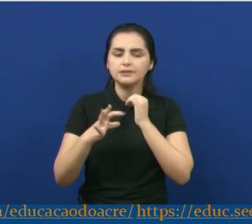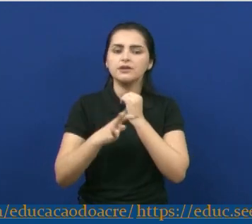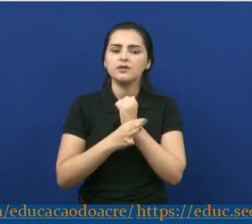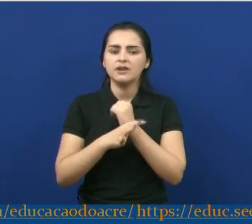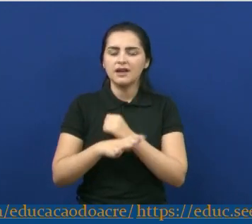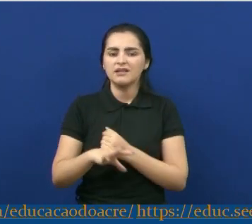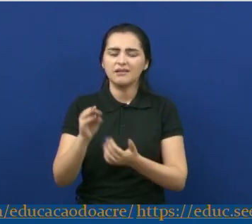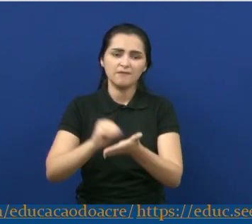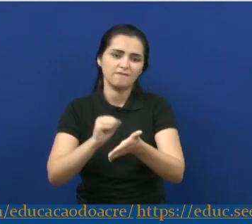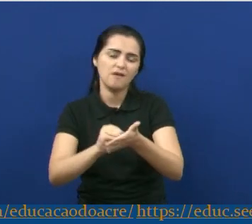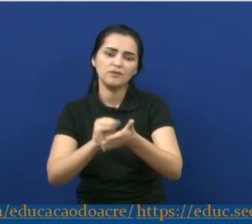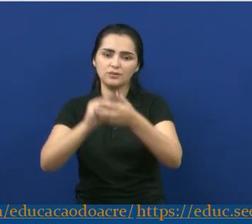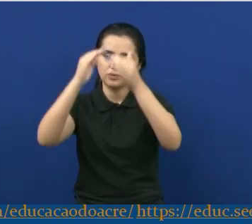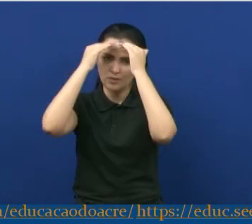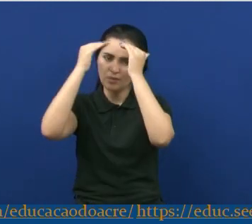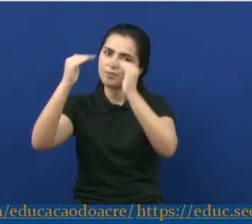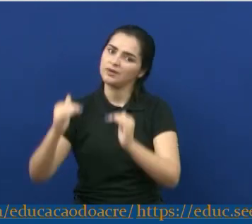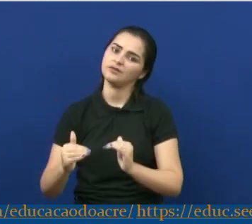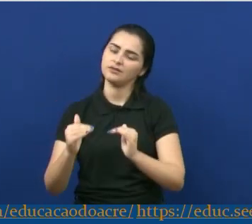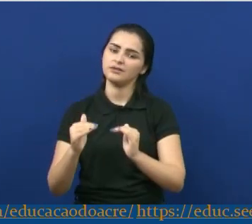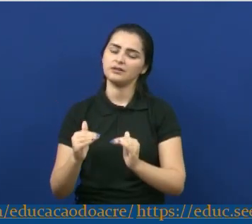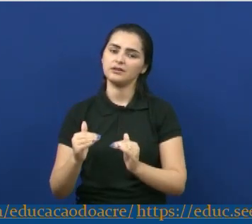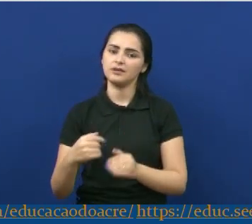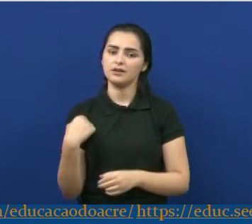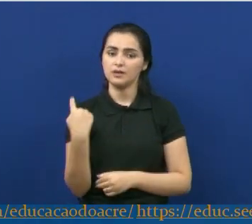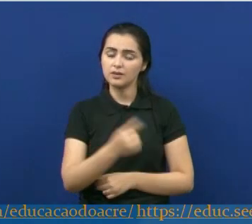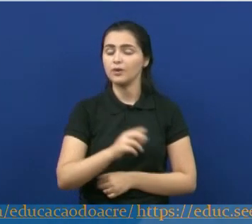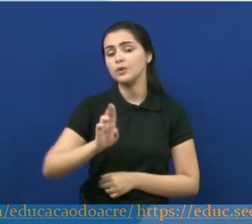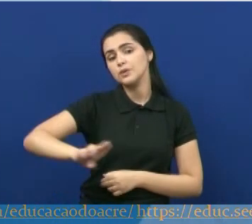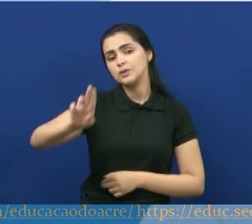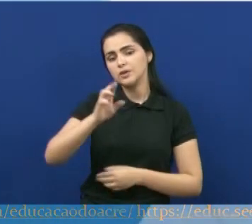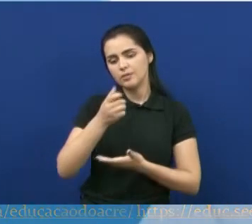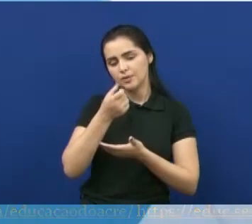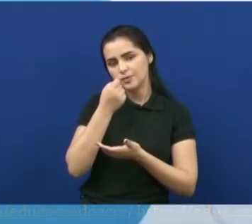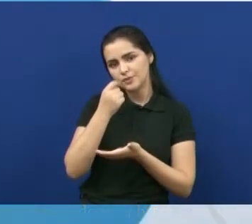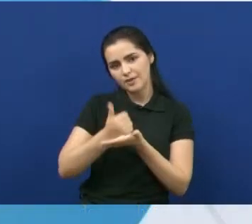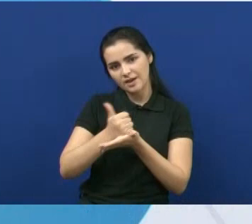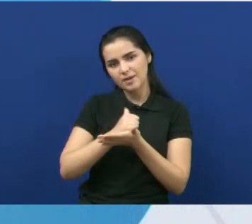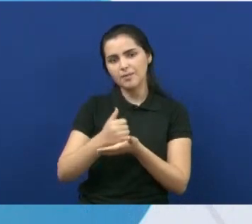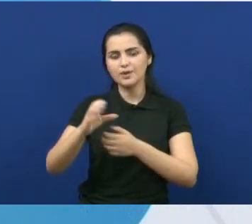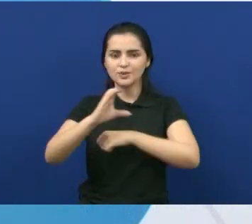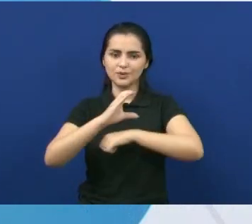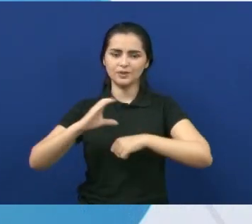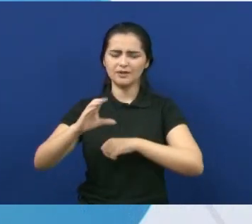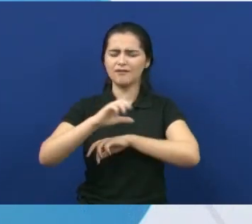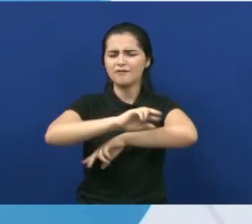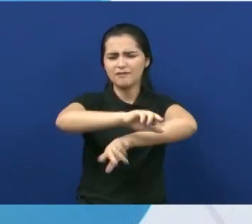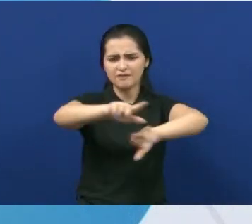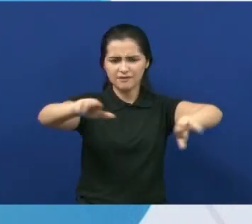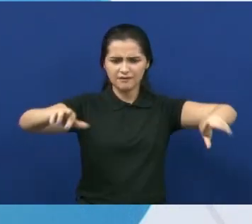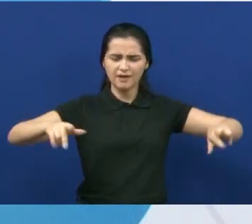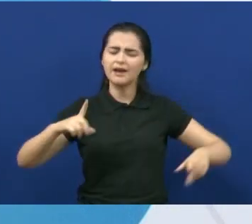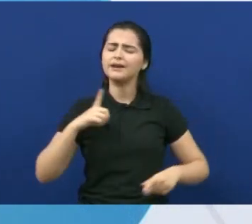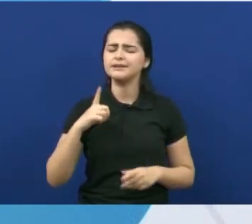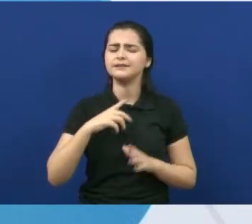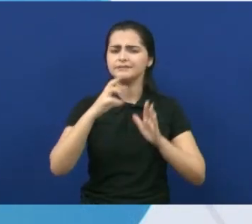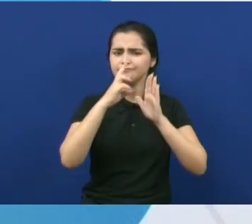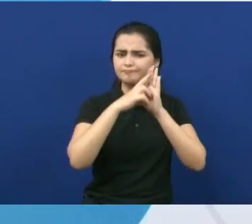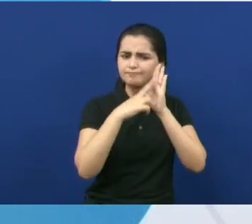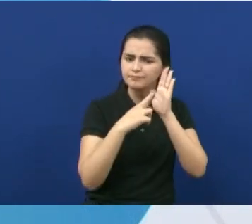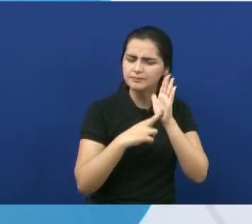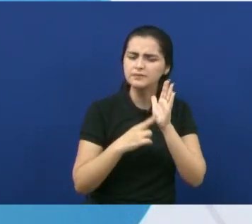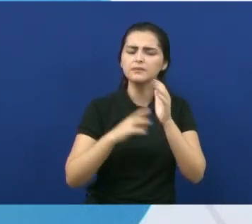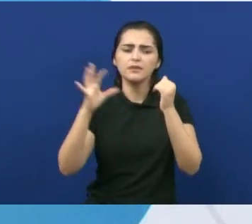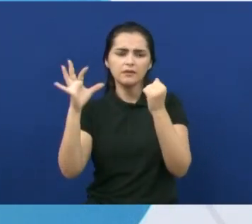gente usa algum remédio constitucional. Esses remédios constitucionais são vários. Vai ter aí as medidas protetivas, medidas